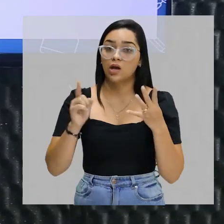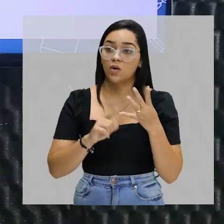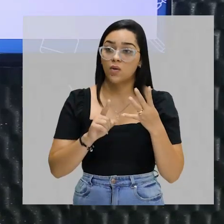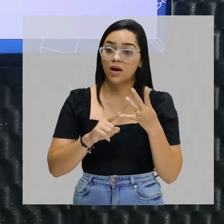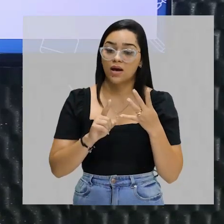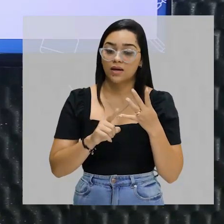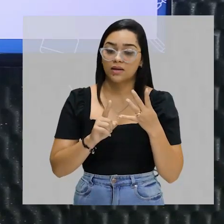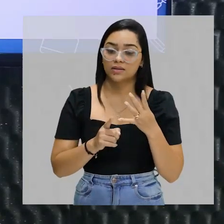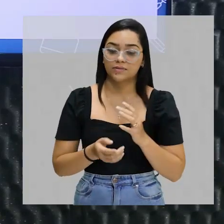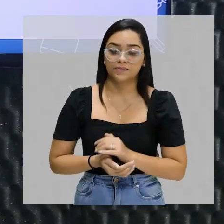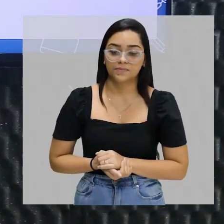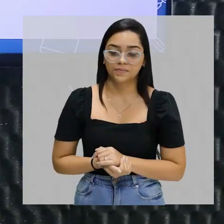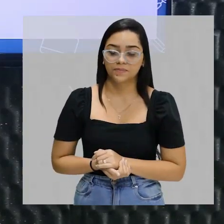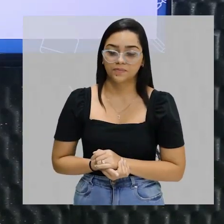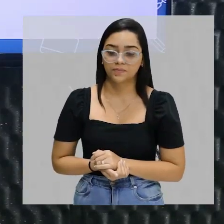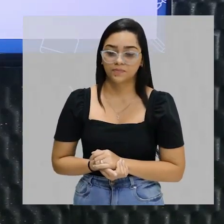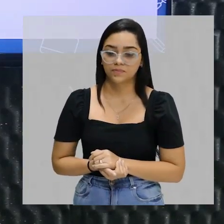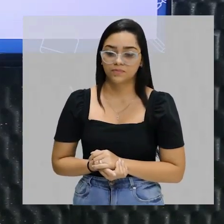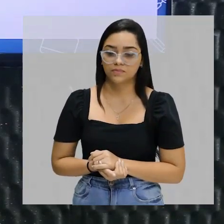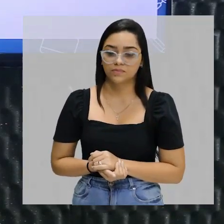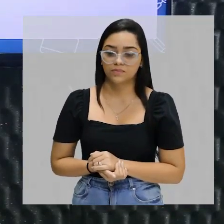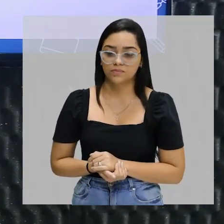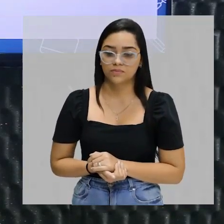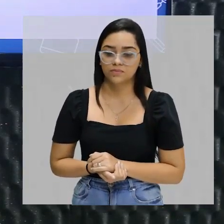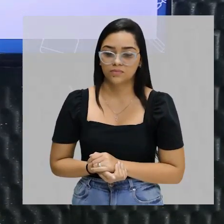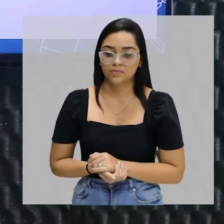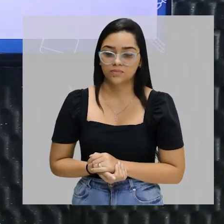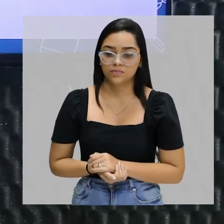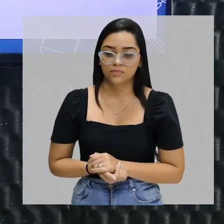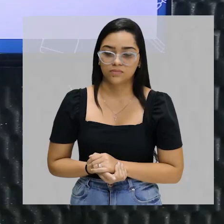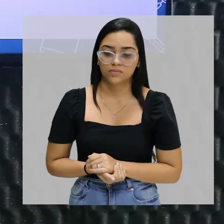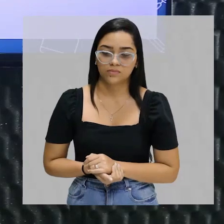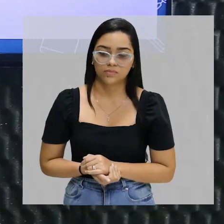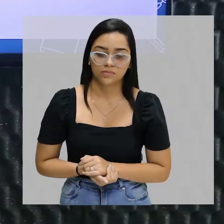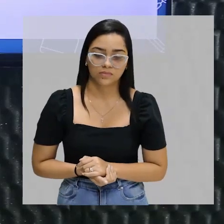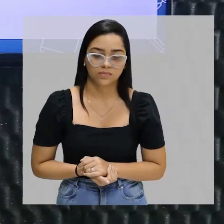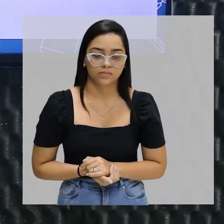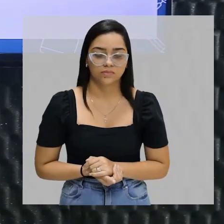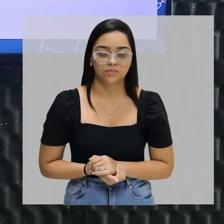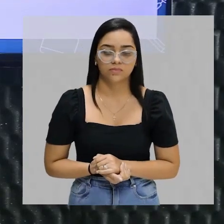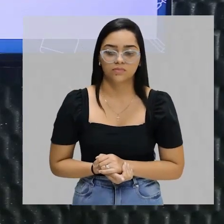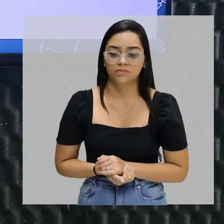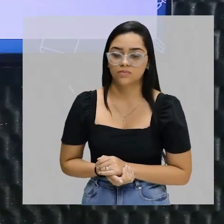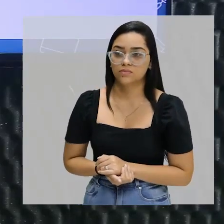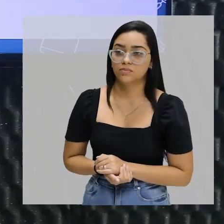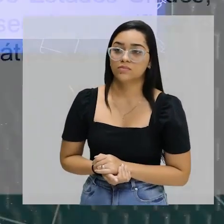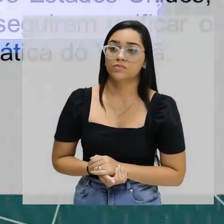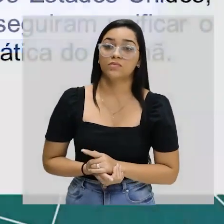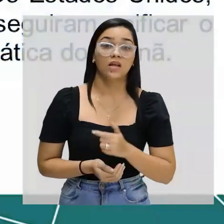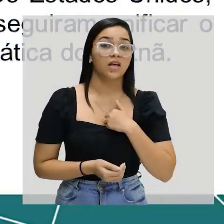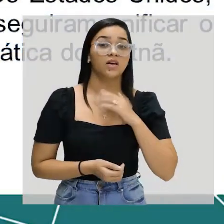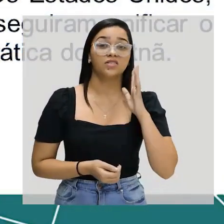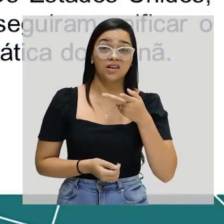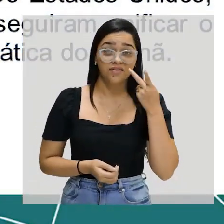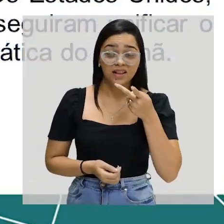alternativa que ela te disse no período da Guerra Fria surgiu a internet que no início era restrito aos militares de estado de dentes eu